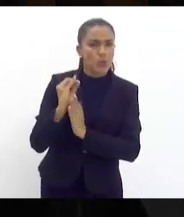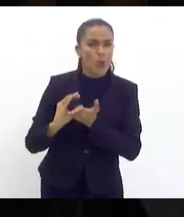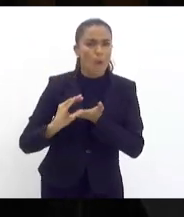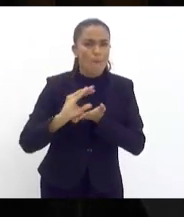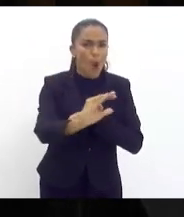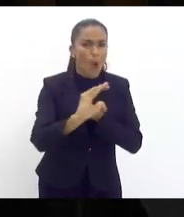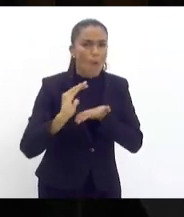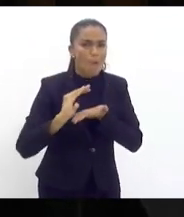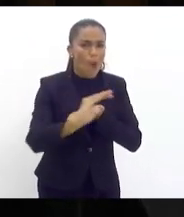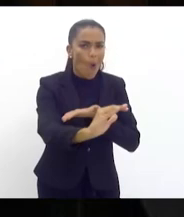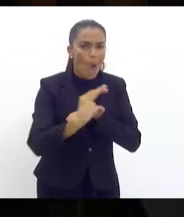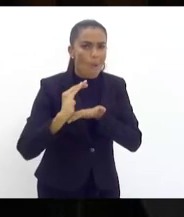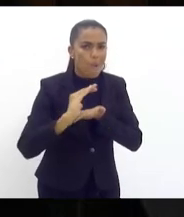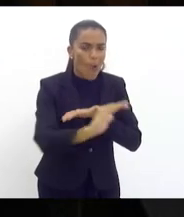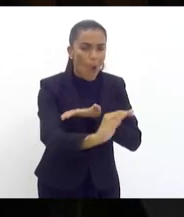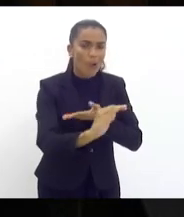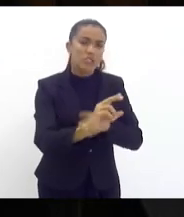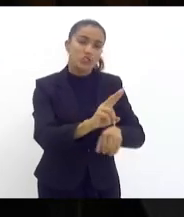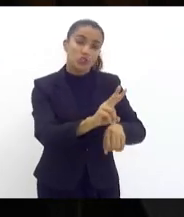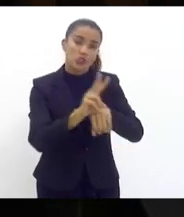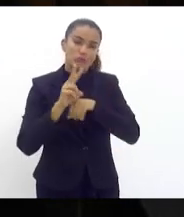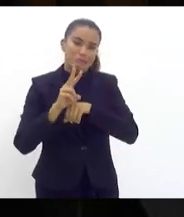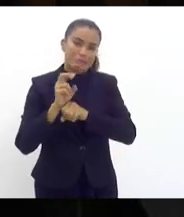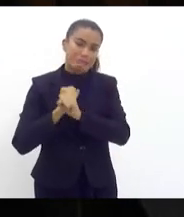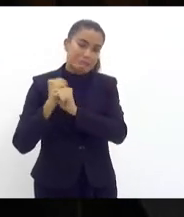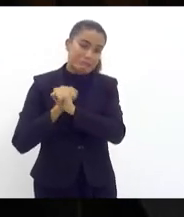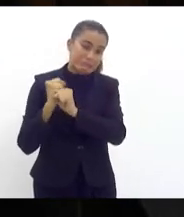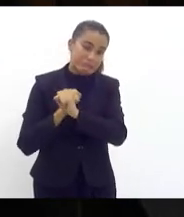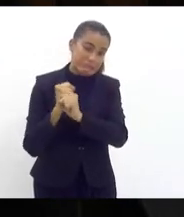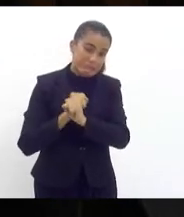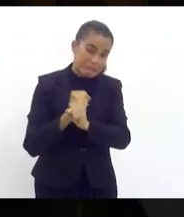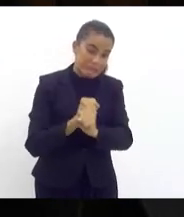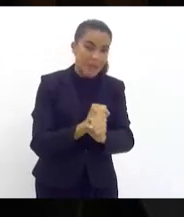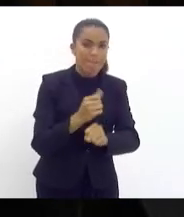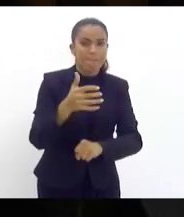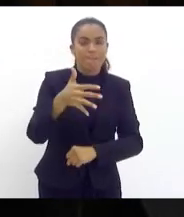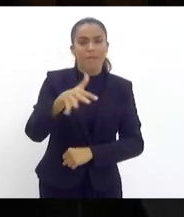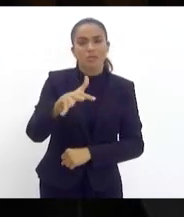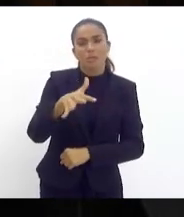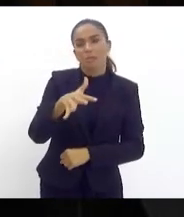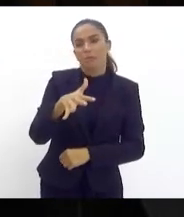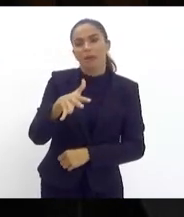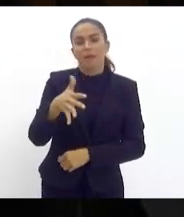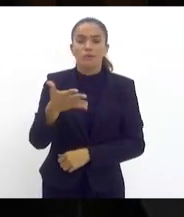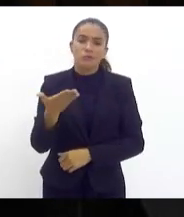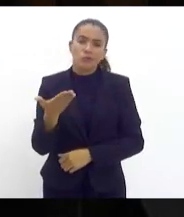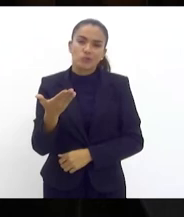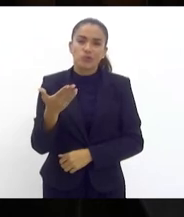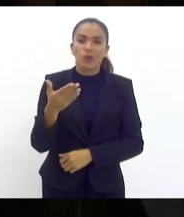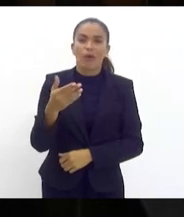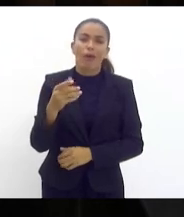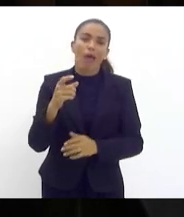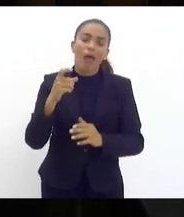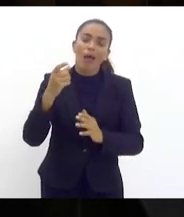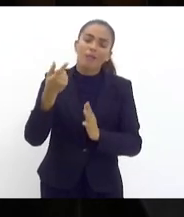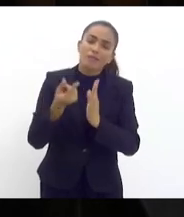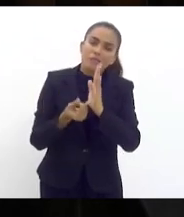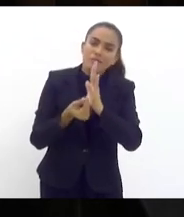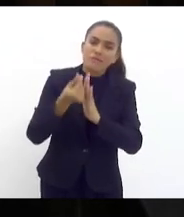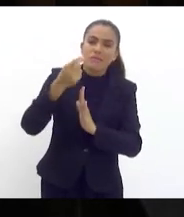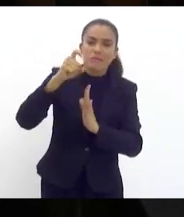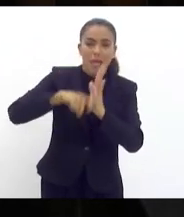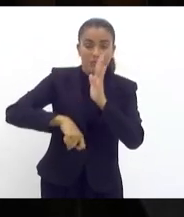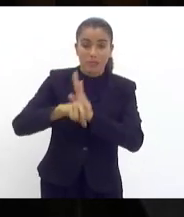pelos empréstimos históricos tomados uma média ponderada de taxa real de